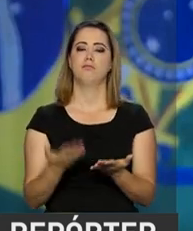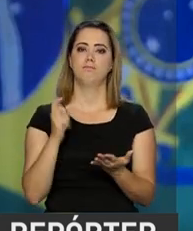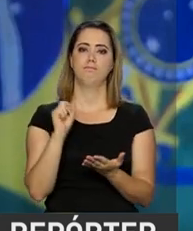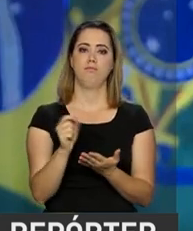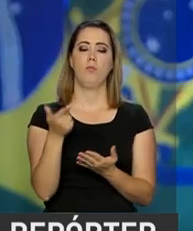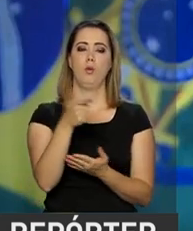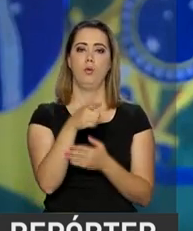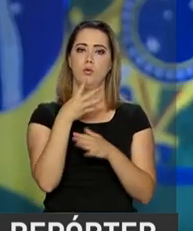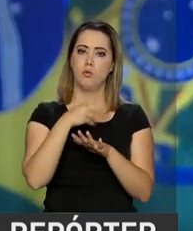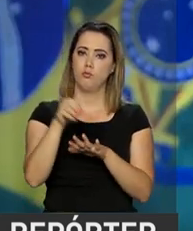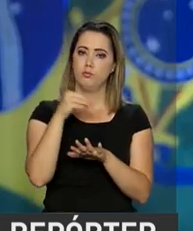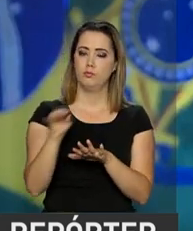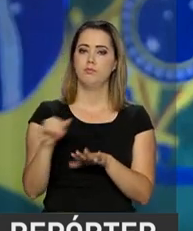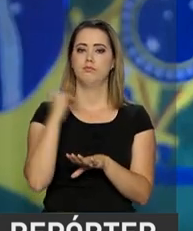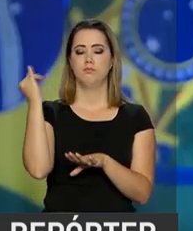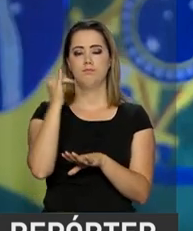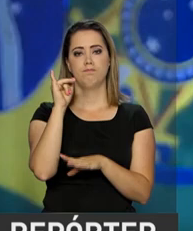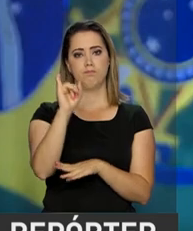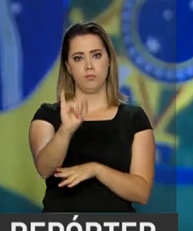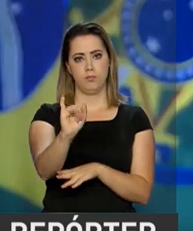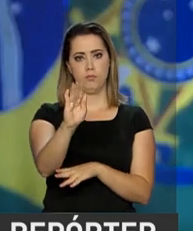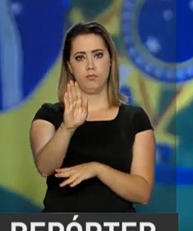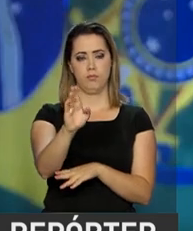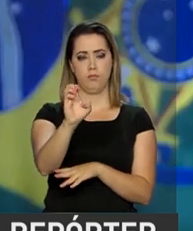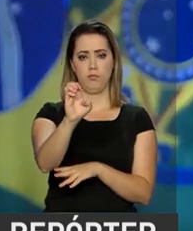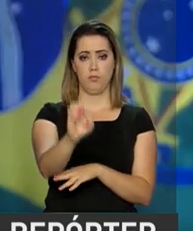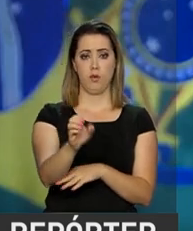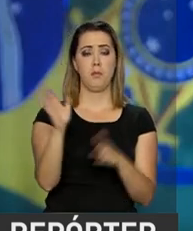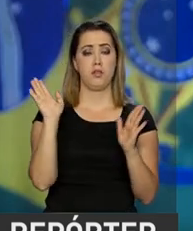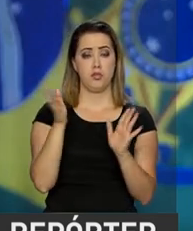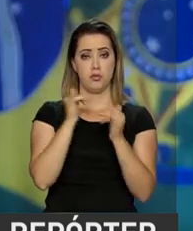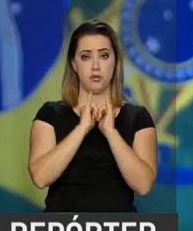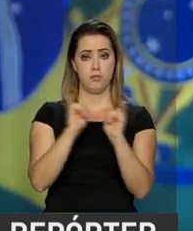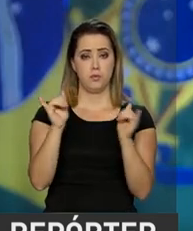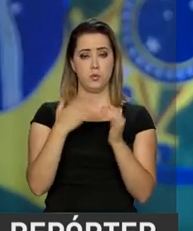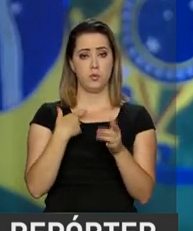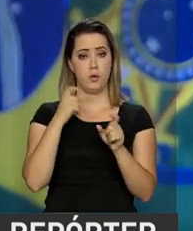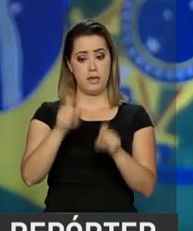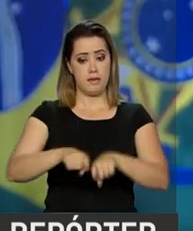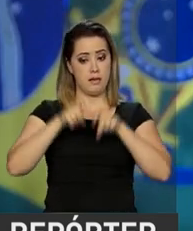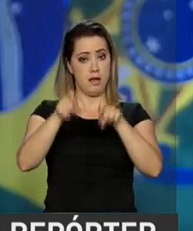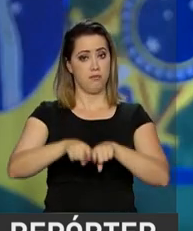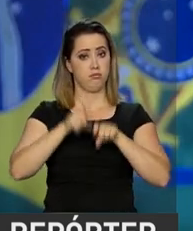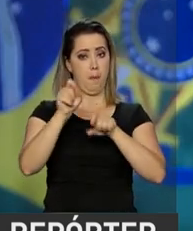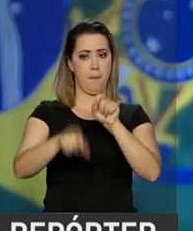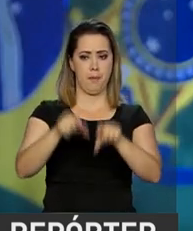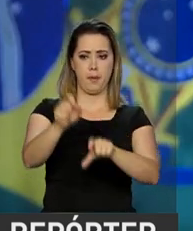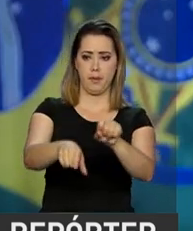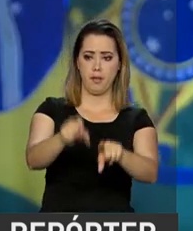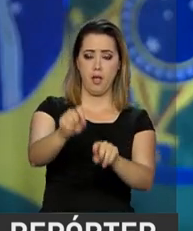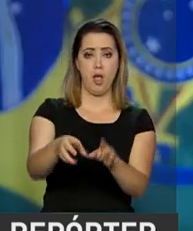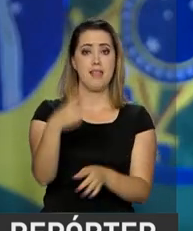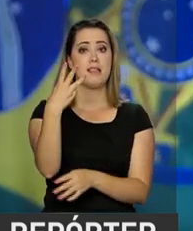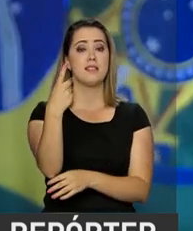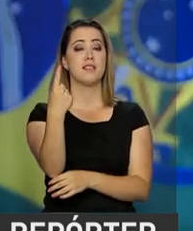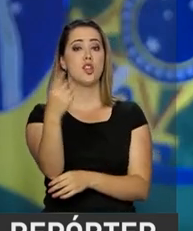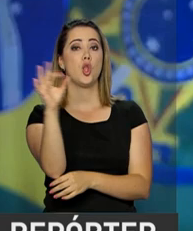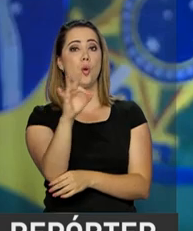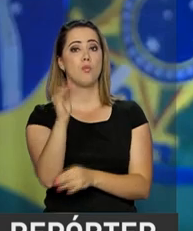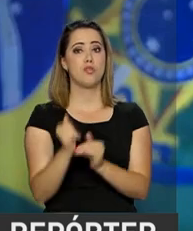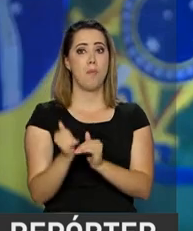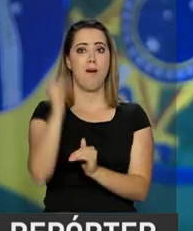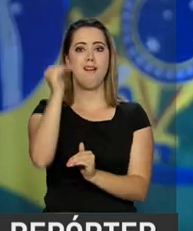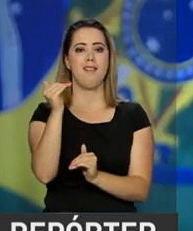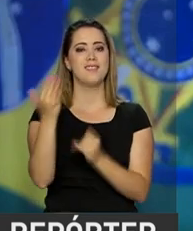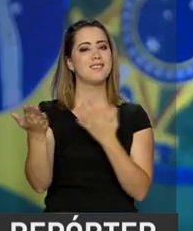outra boa notícia o ipgeolocation safra deste ano será 31% maior